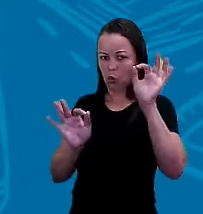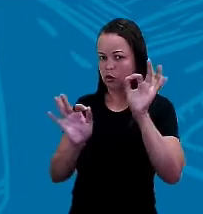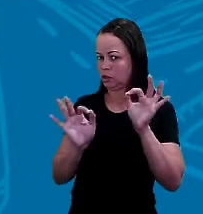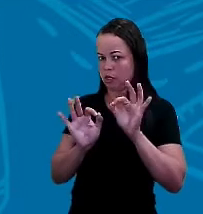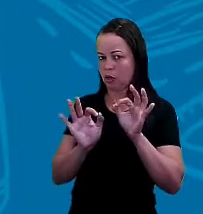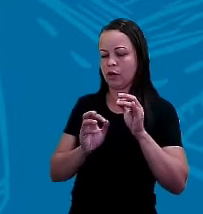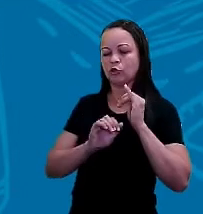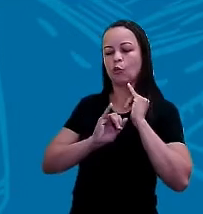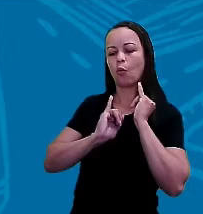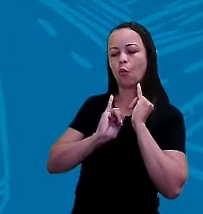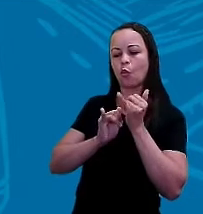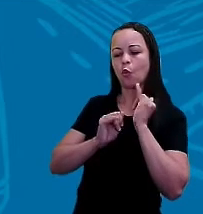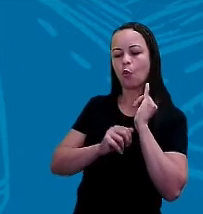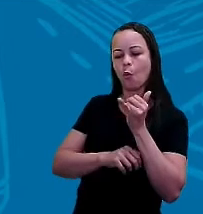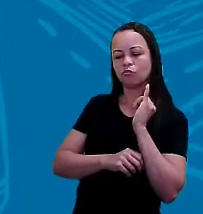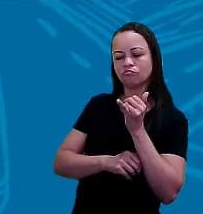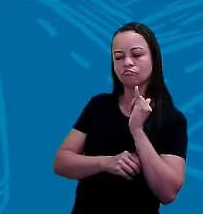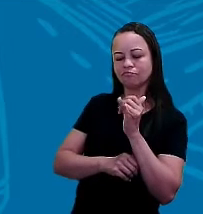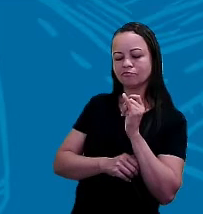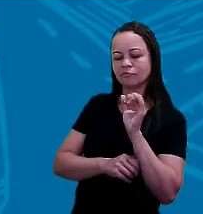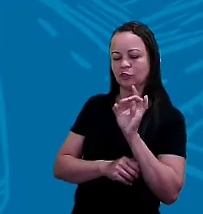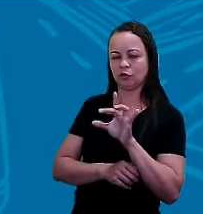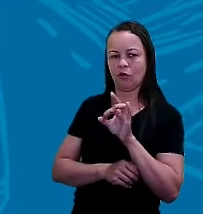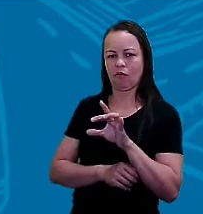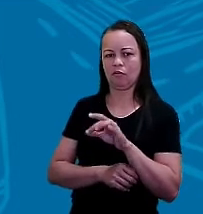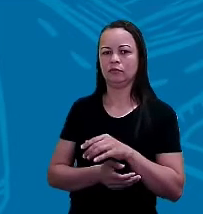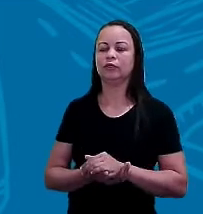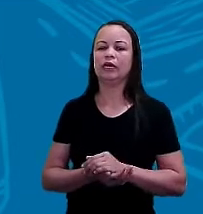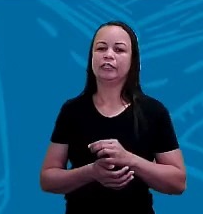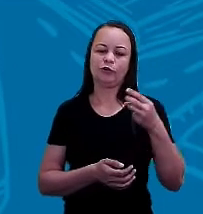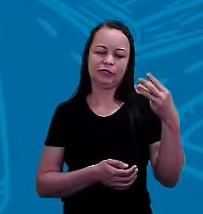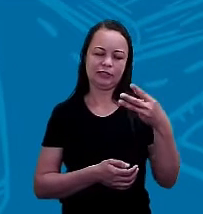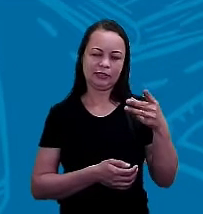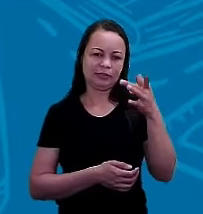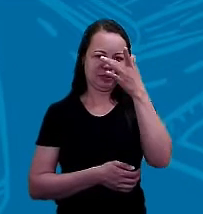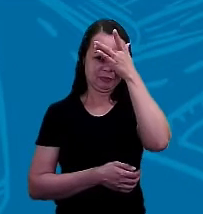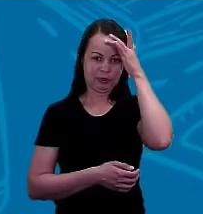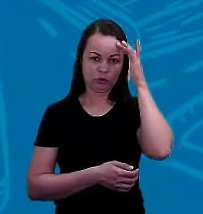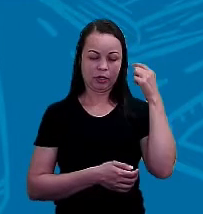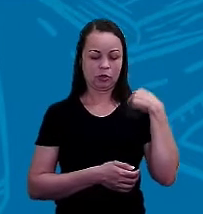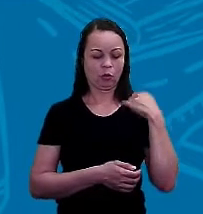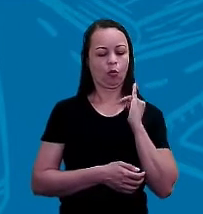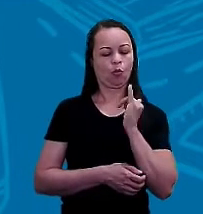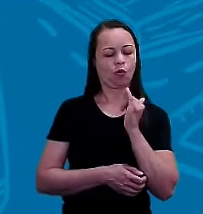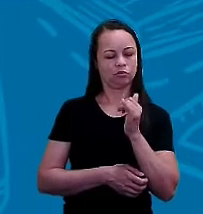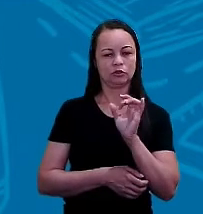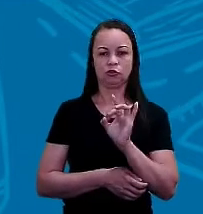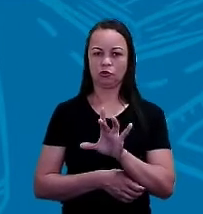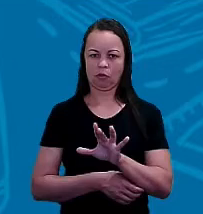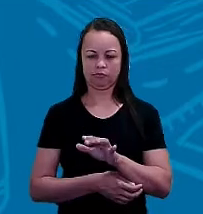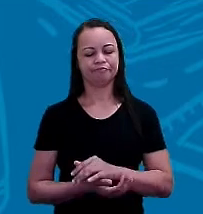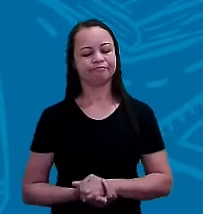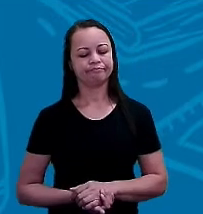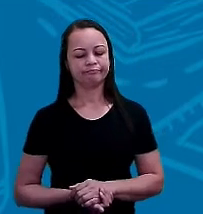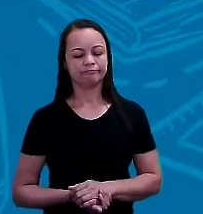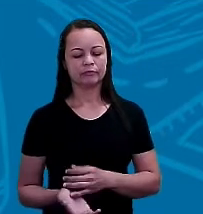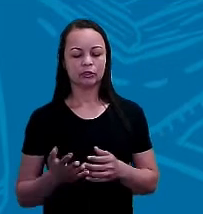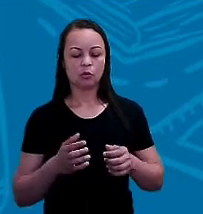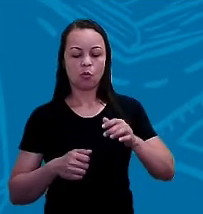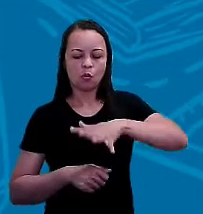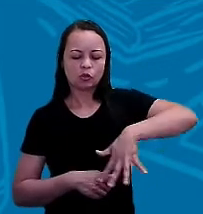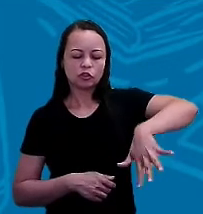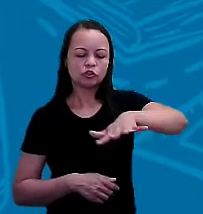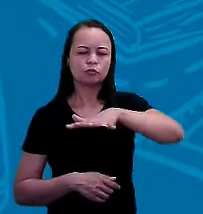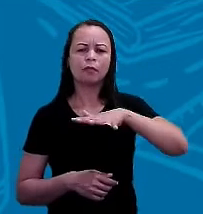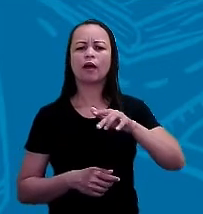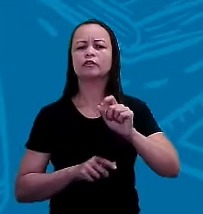vocês, passando a história. Então, é uma narrativa de terceira pessoa, ok? O espaço geralmente é marcado